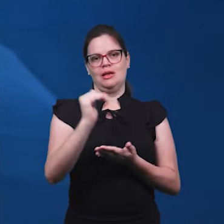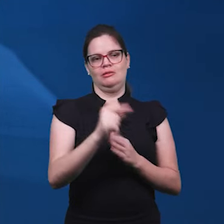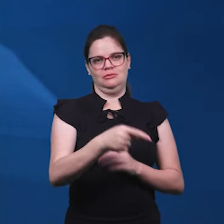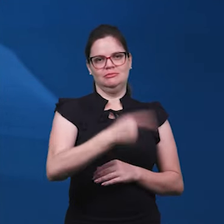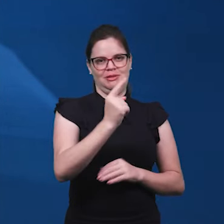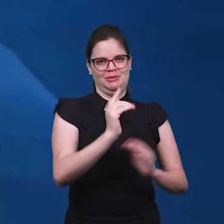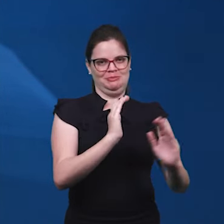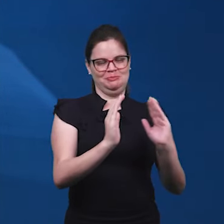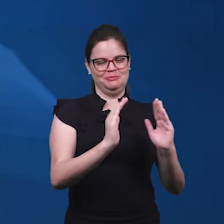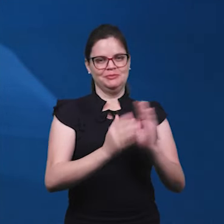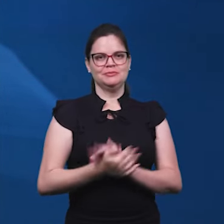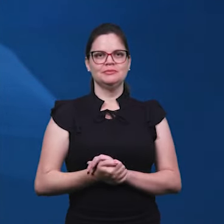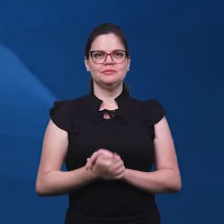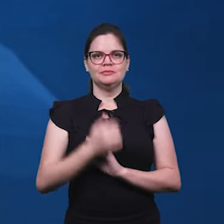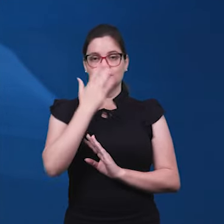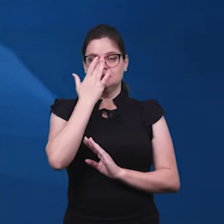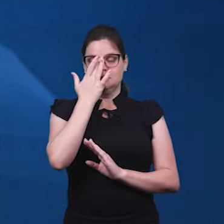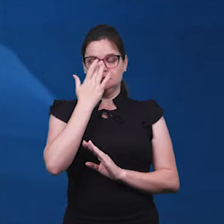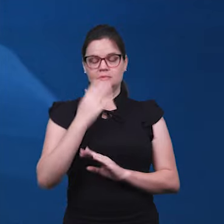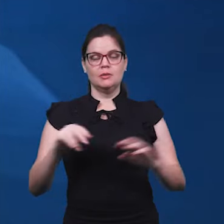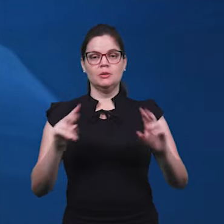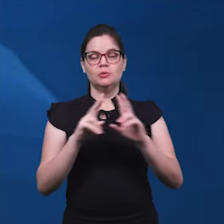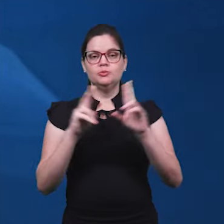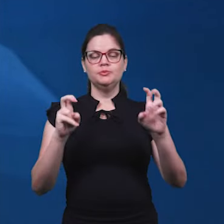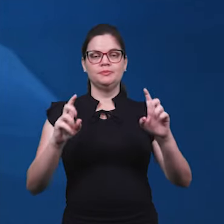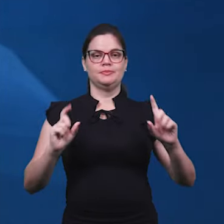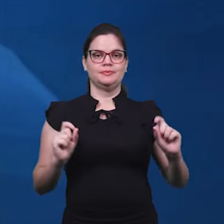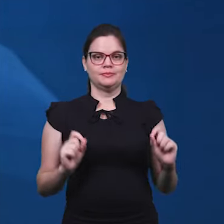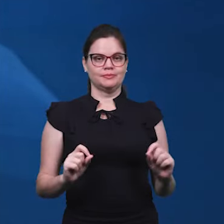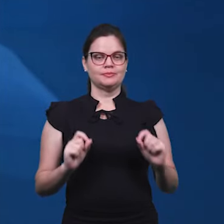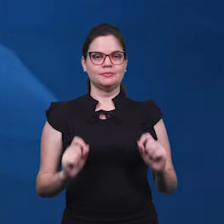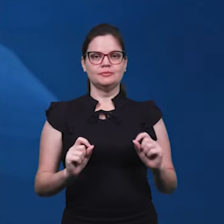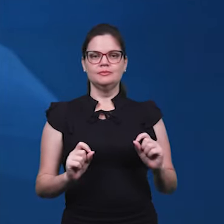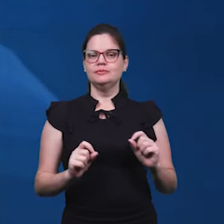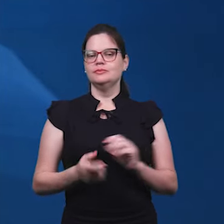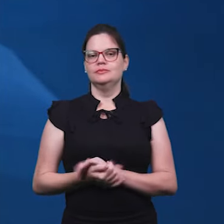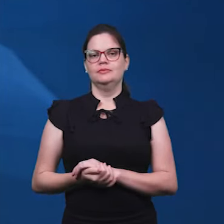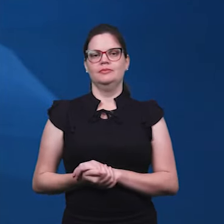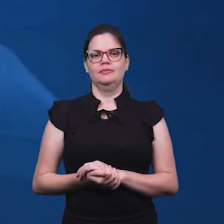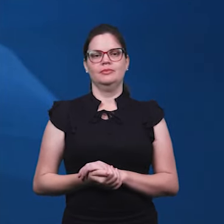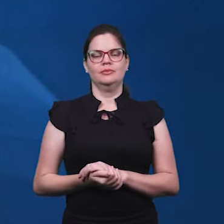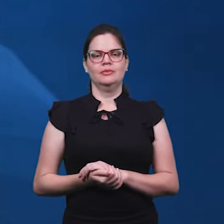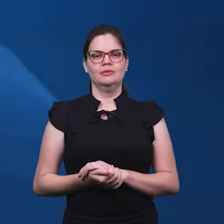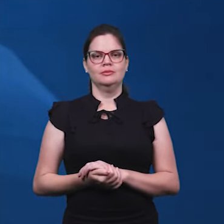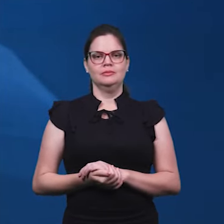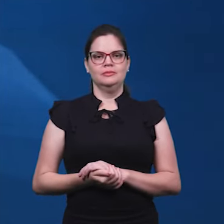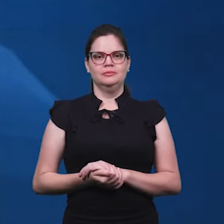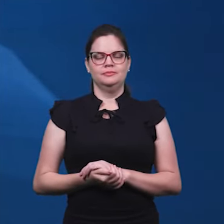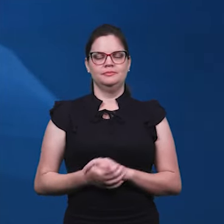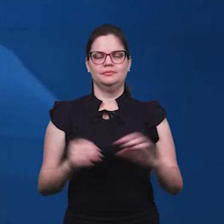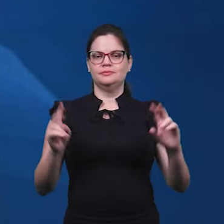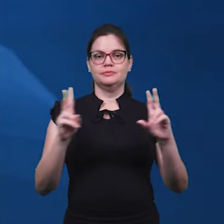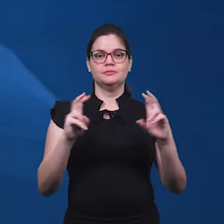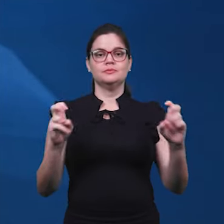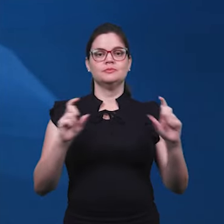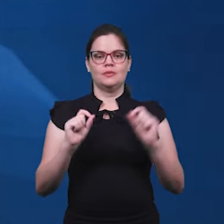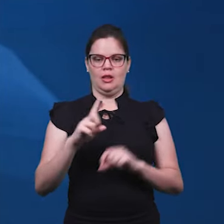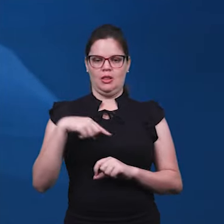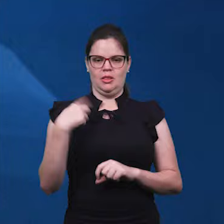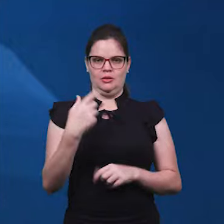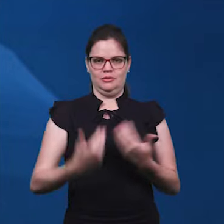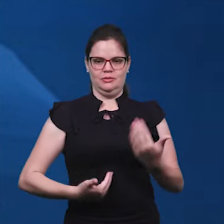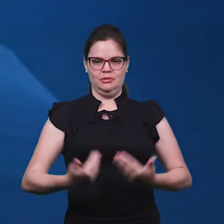a essa primeira parte, começando pelo nosso assunto, porque o nosso assunto, nós estamos falando a respeito do tema